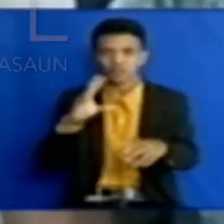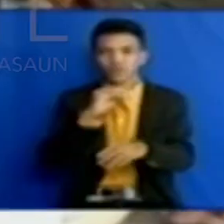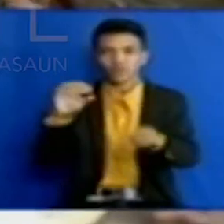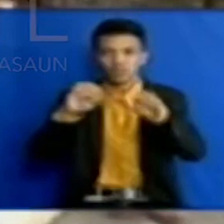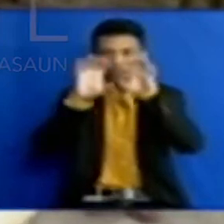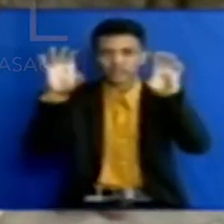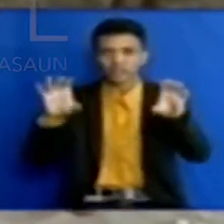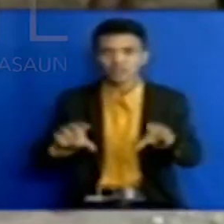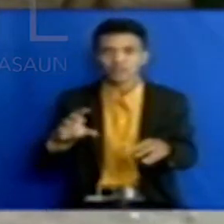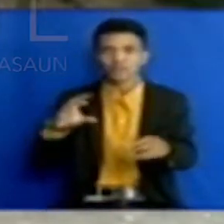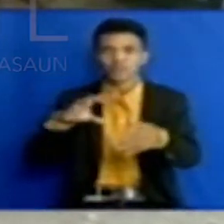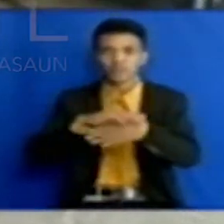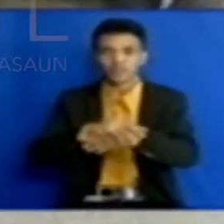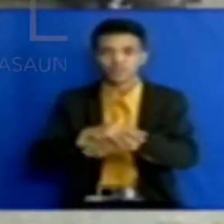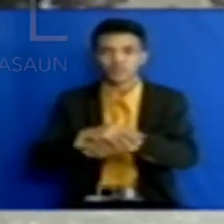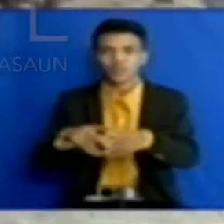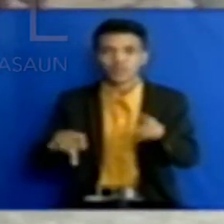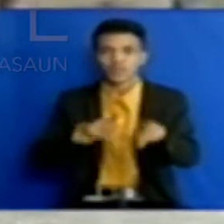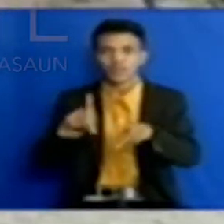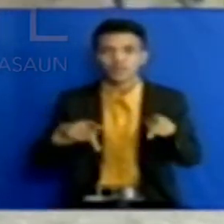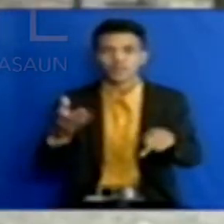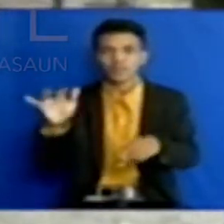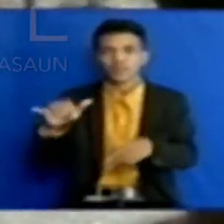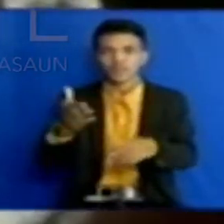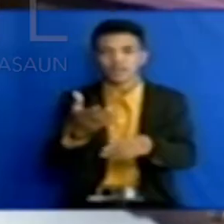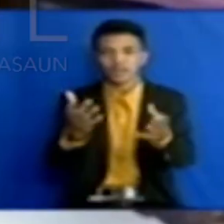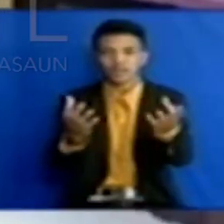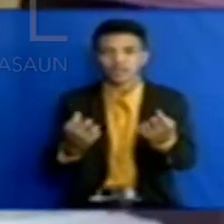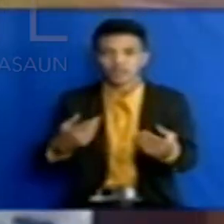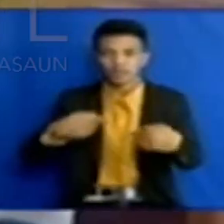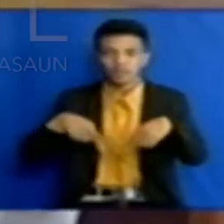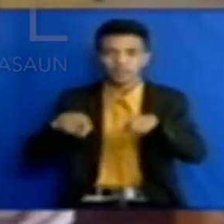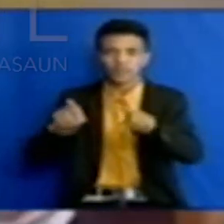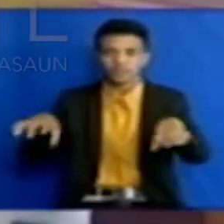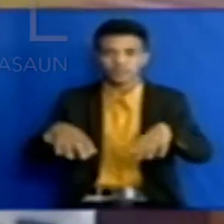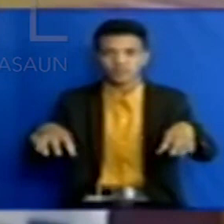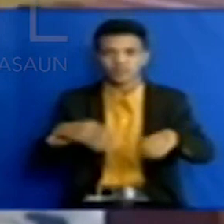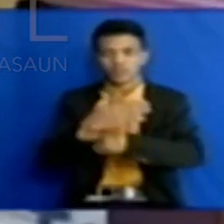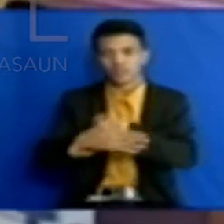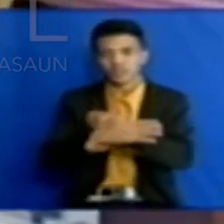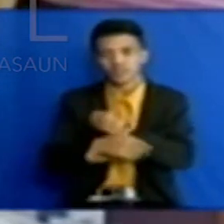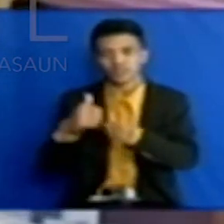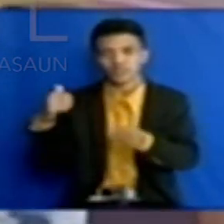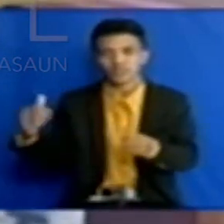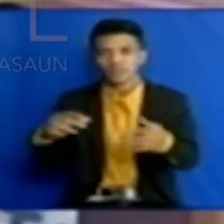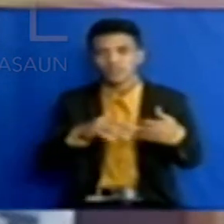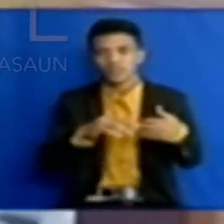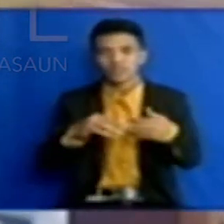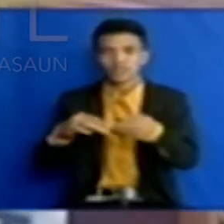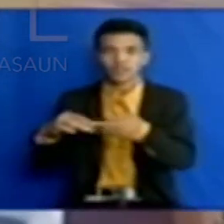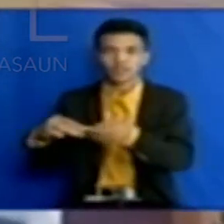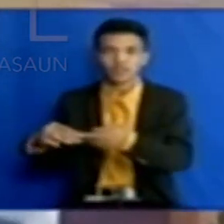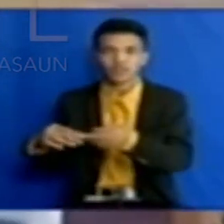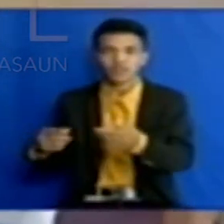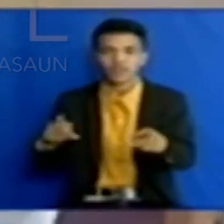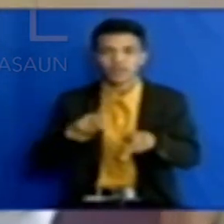foi ensai sira nebe hakarak ba serviço e harailior. Ligado ho ba, tu ba estrangeiro né, mai halos nara né,